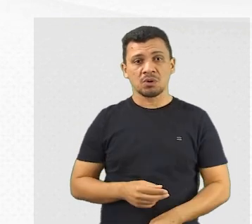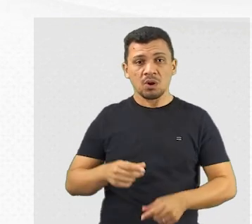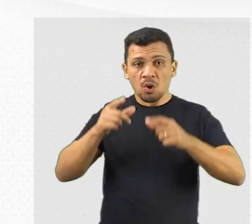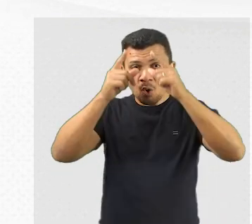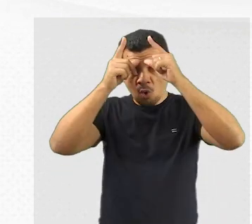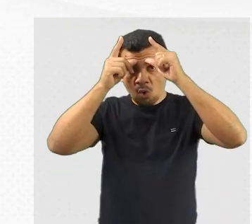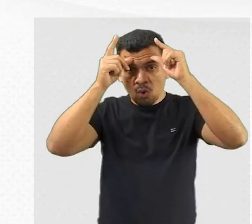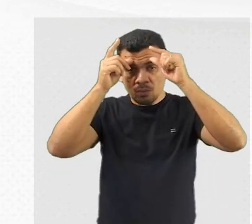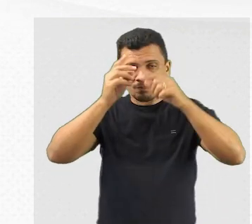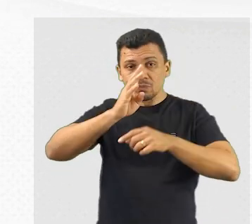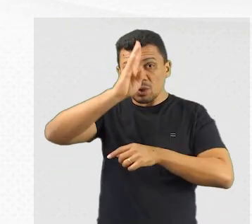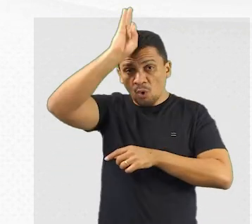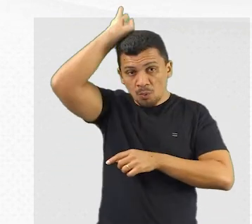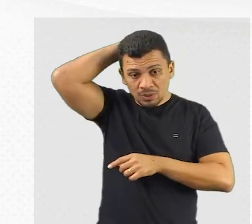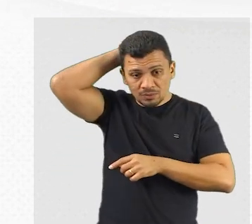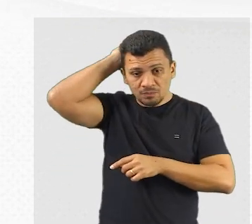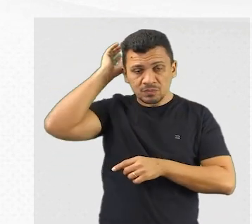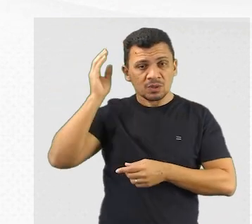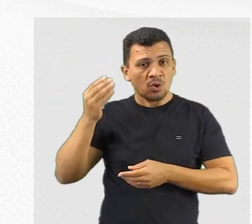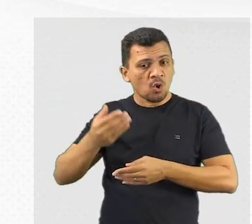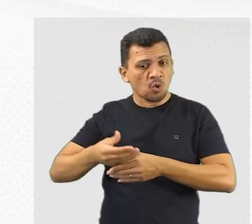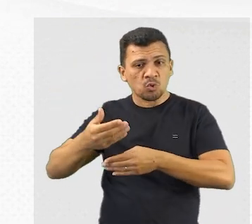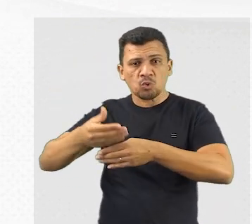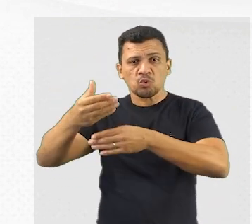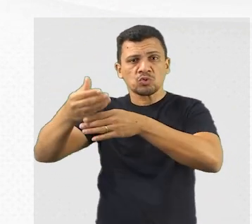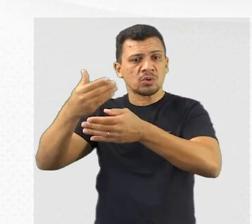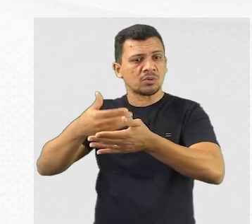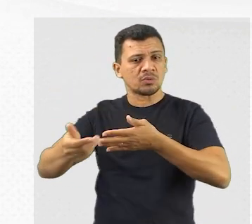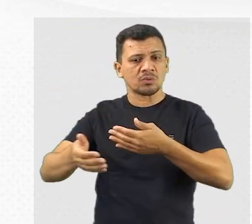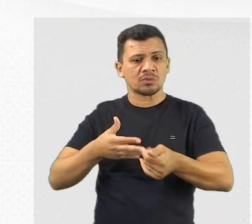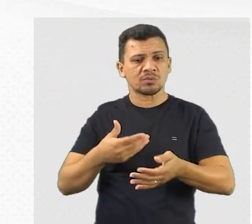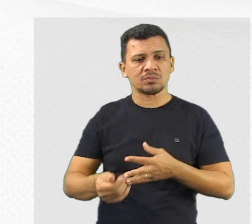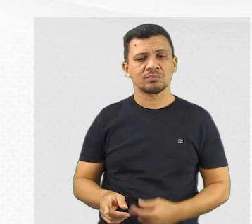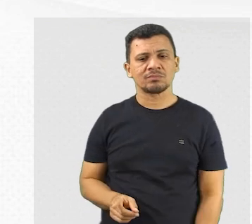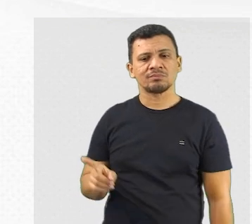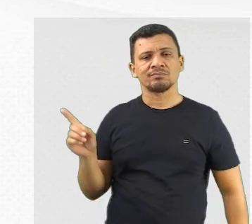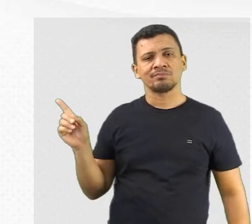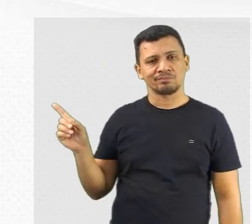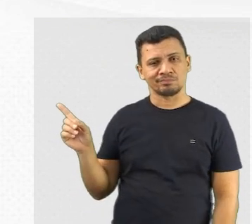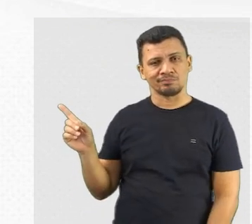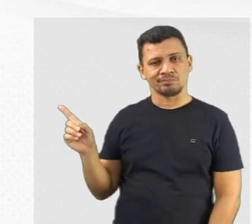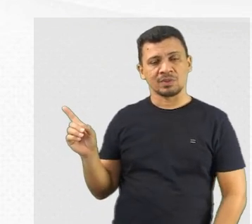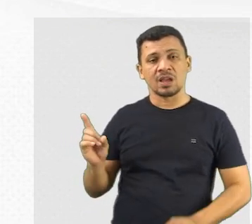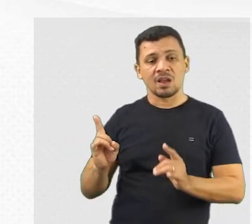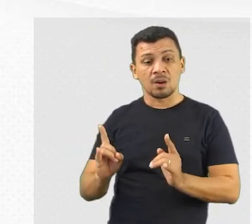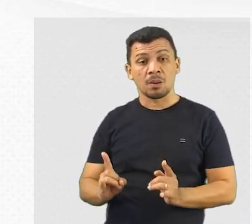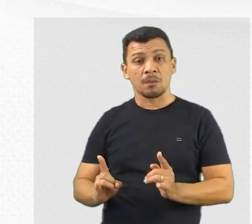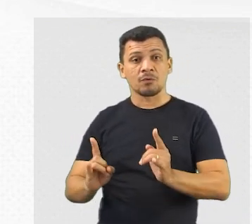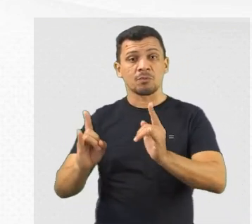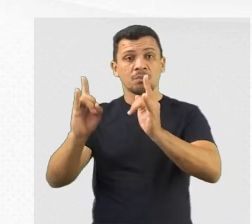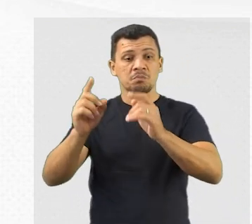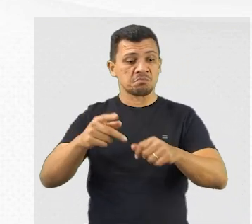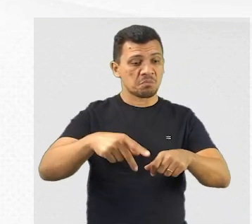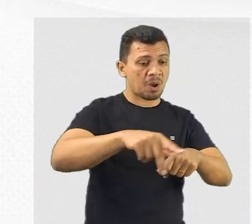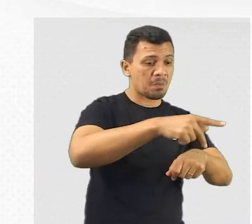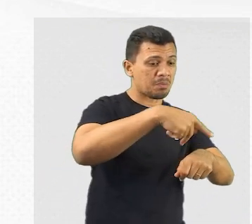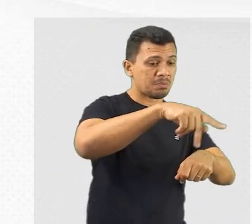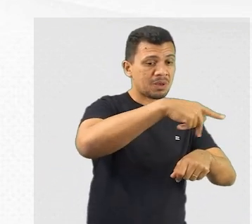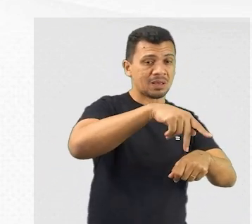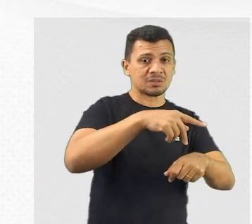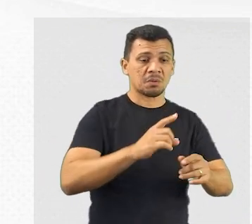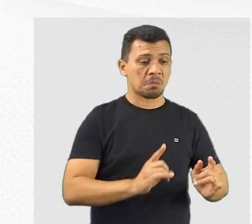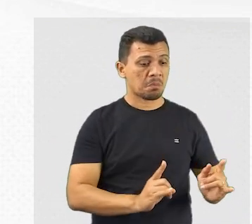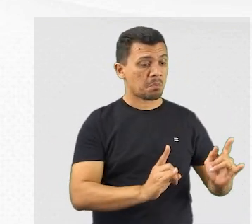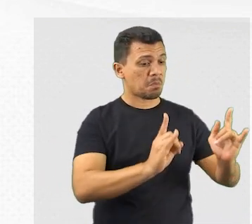seja. Fórum. Eu já ouvi esse termo, professor. O fórum é um edifício, é uma praça gigantesca com vários edifícios